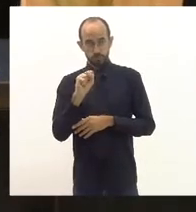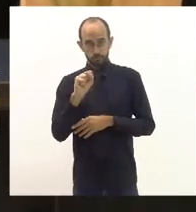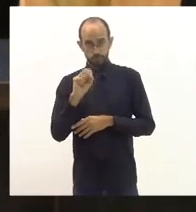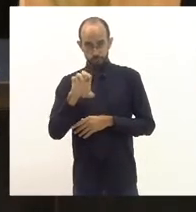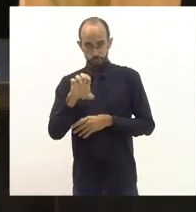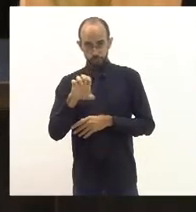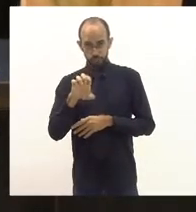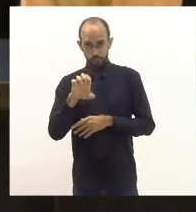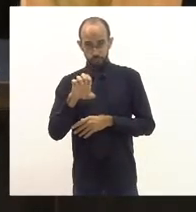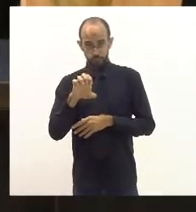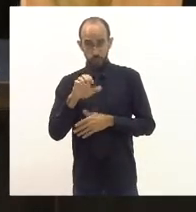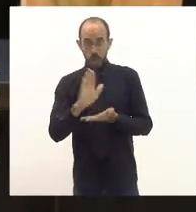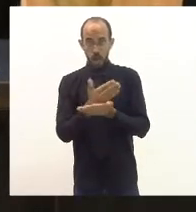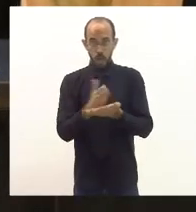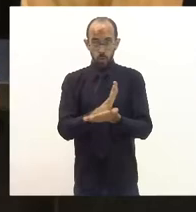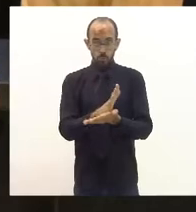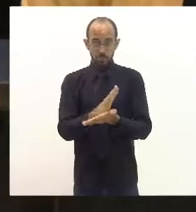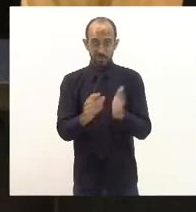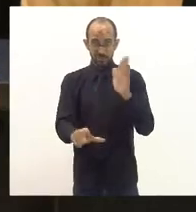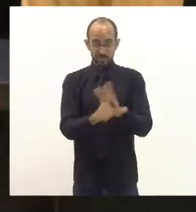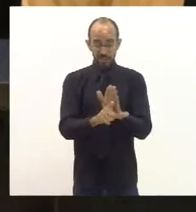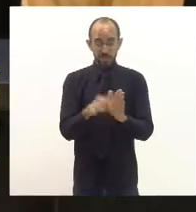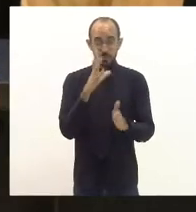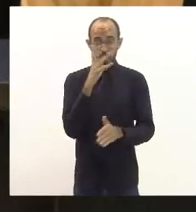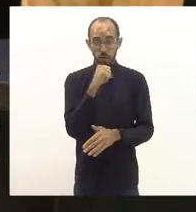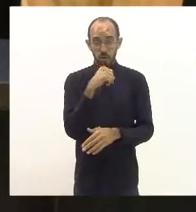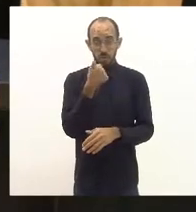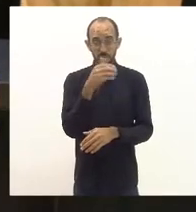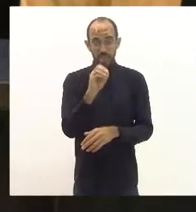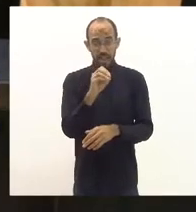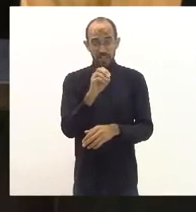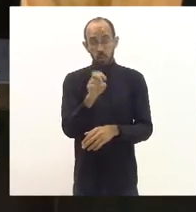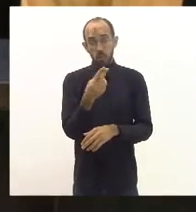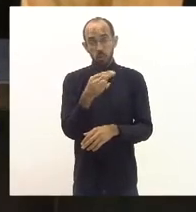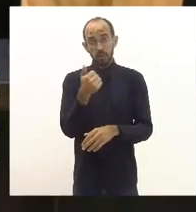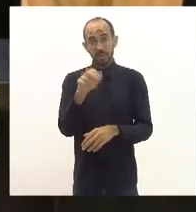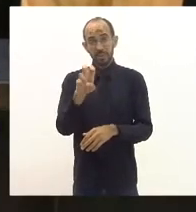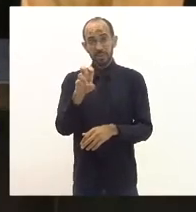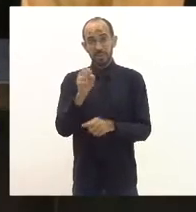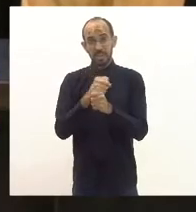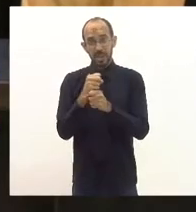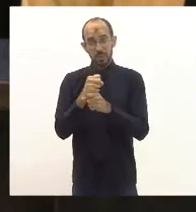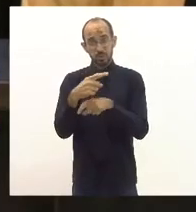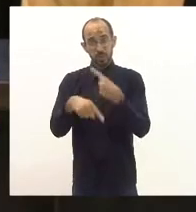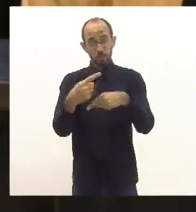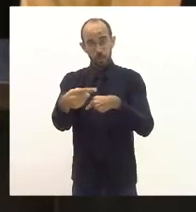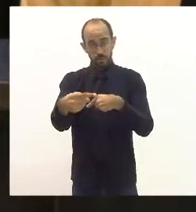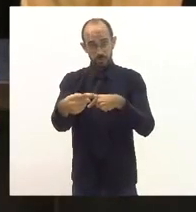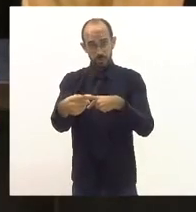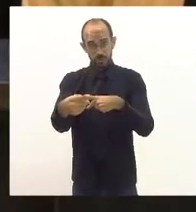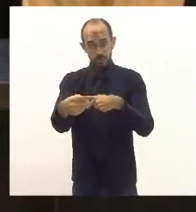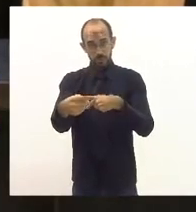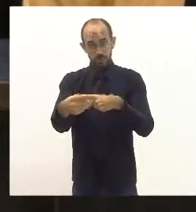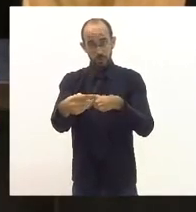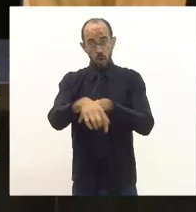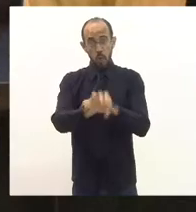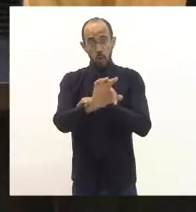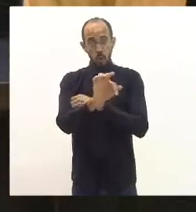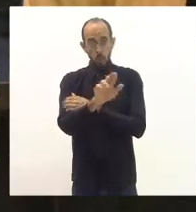cumpridas 10, 15 anos depois. Eu conto isso, as pessoas não acreditam. A lei do Fundo Estadual de